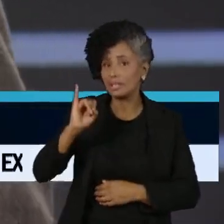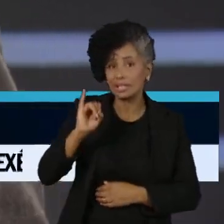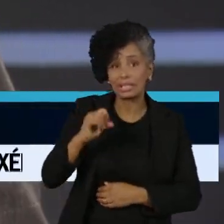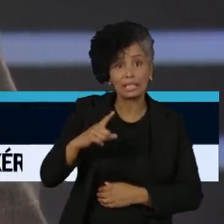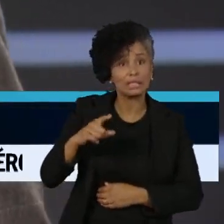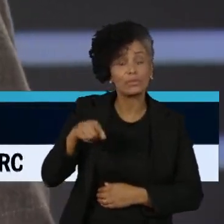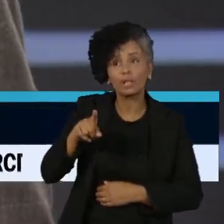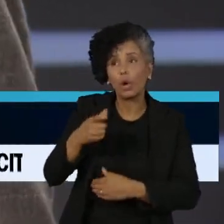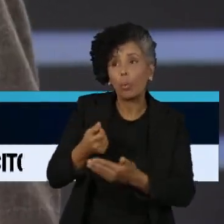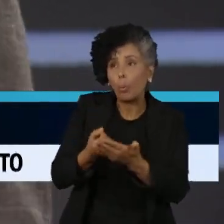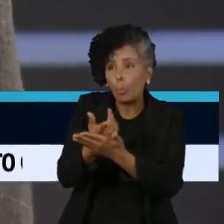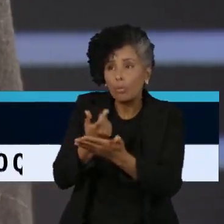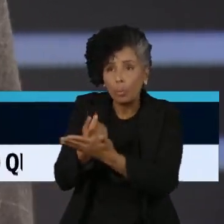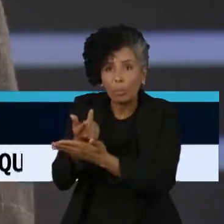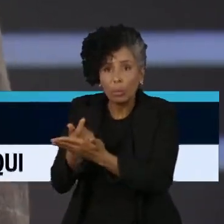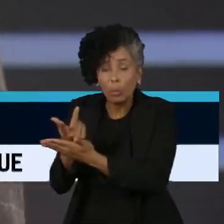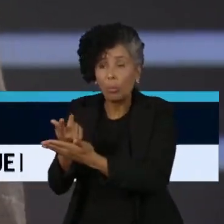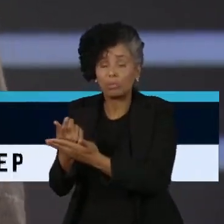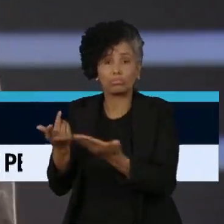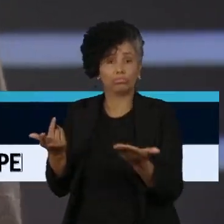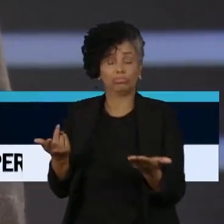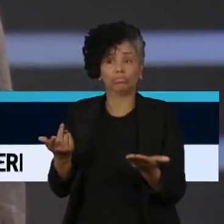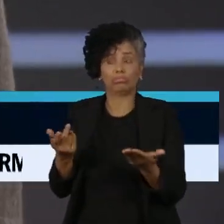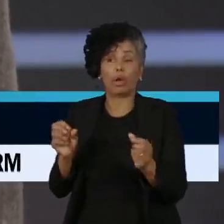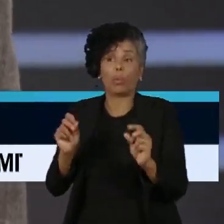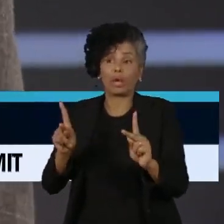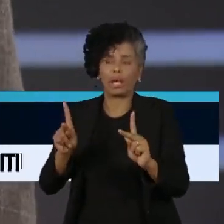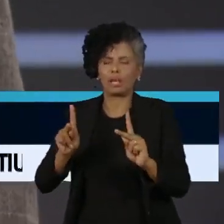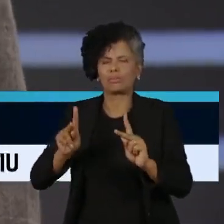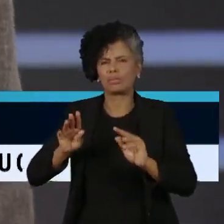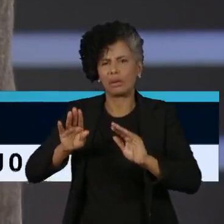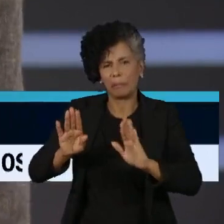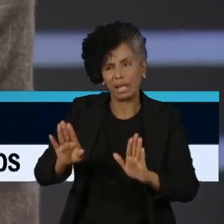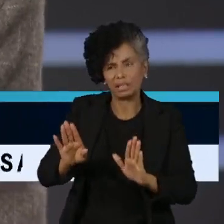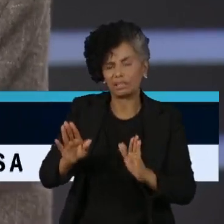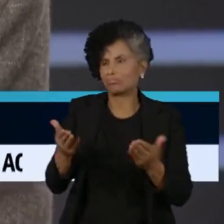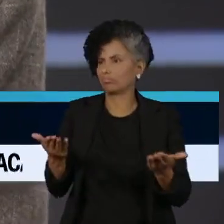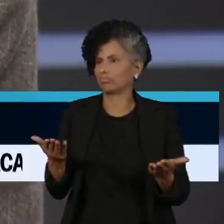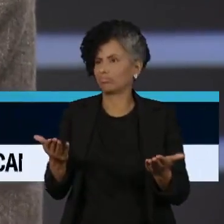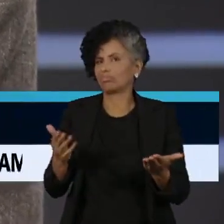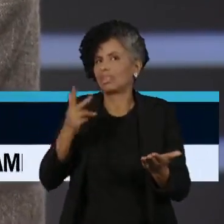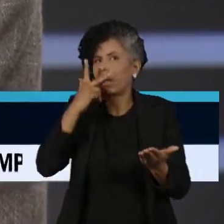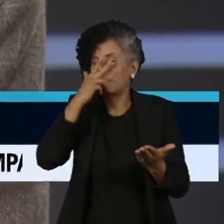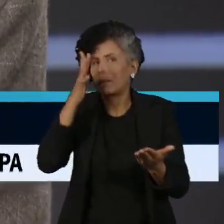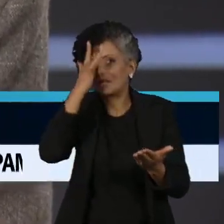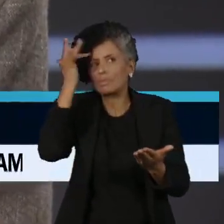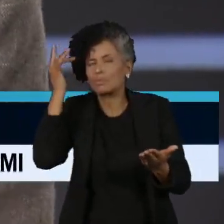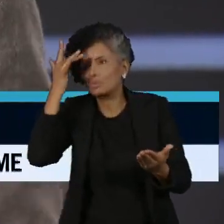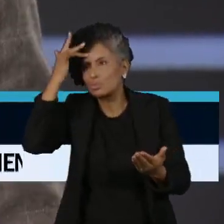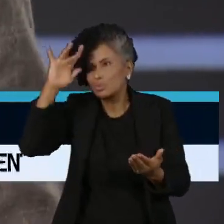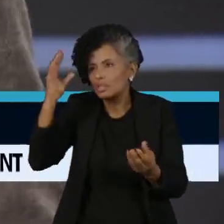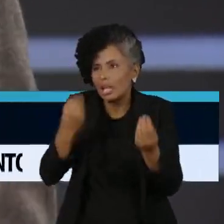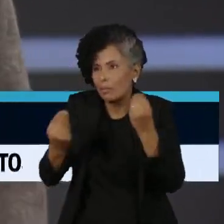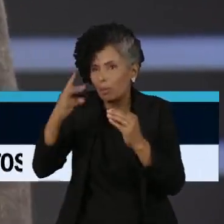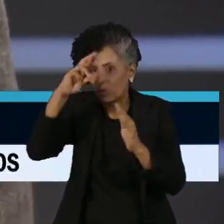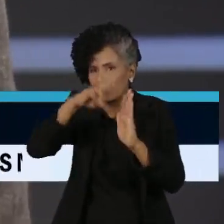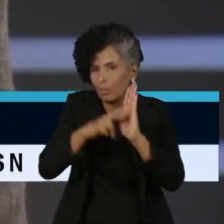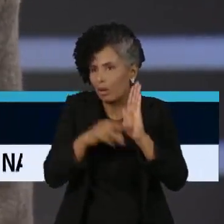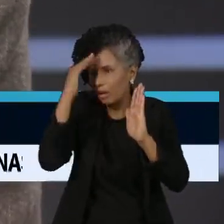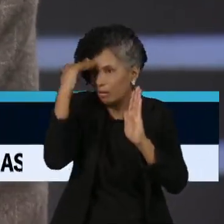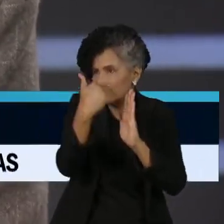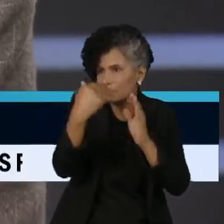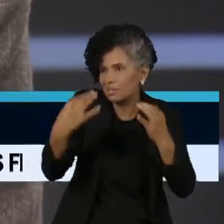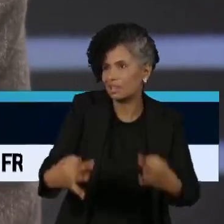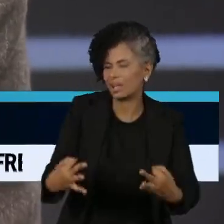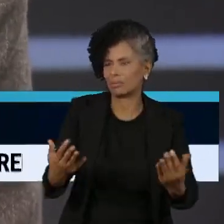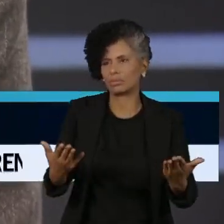em pé, ele não conta. Quer dizer, ele não conta, mas ele conta. Quer dizer, você pode até não chegar e falar, não está violando nenhuma regra. Só que ele vira o